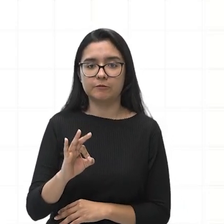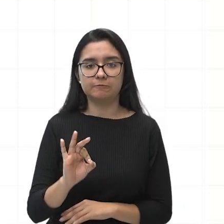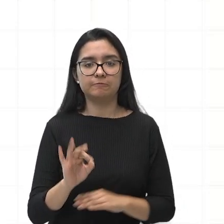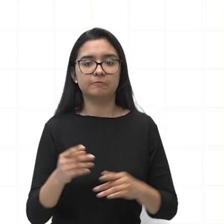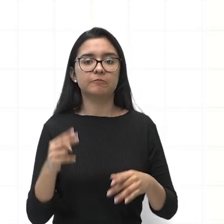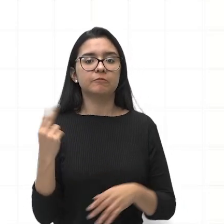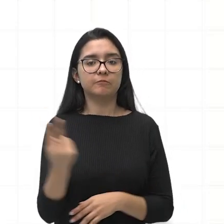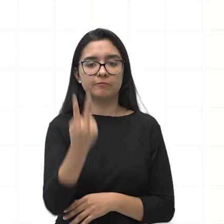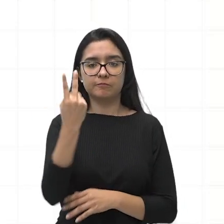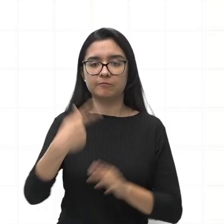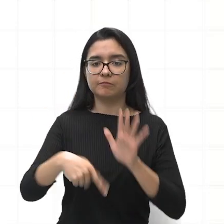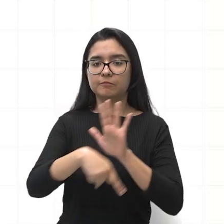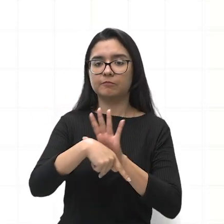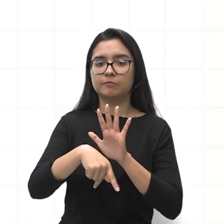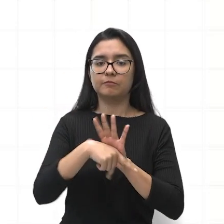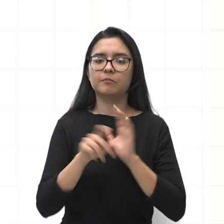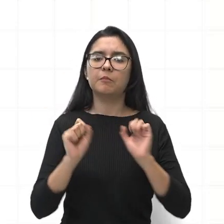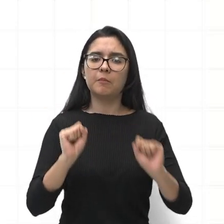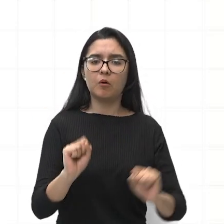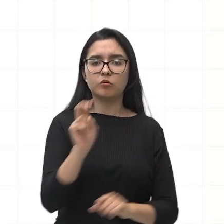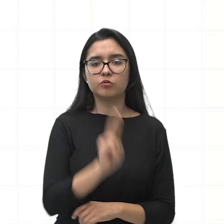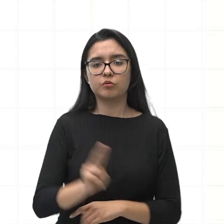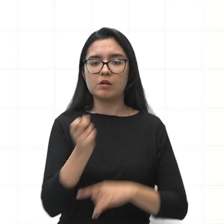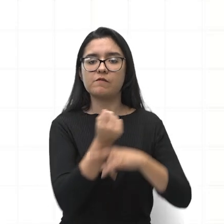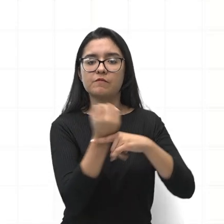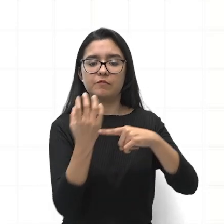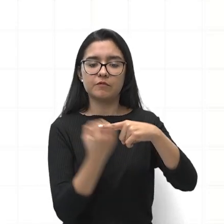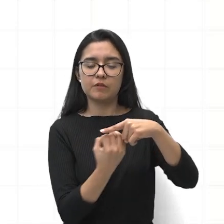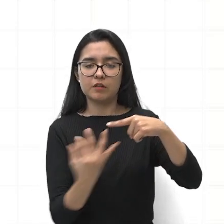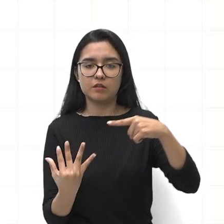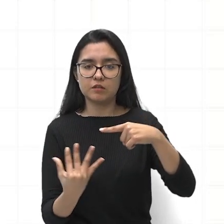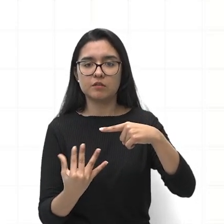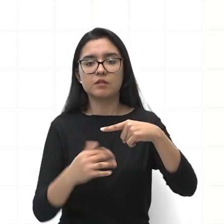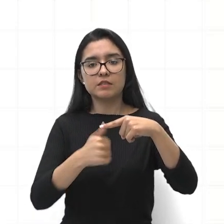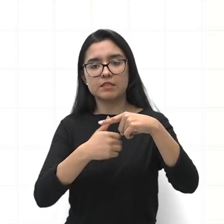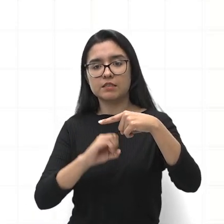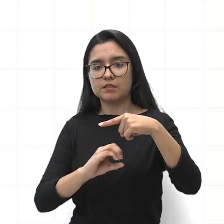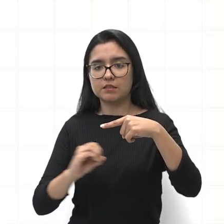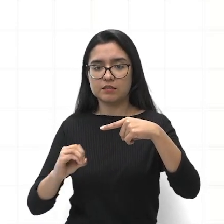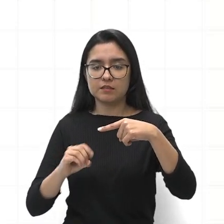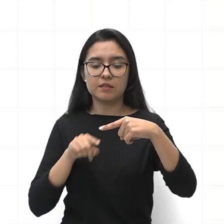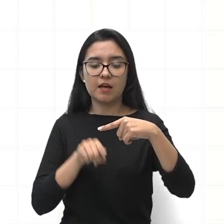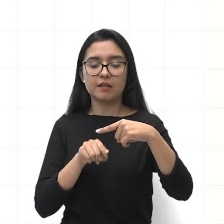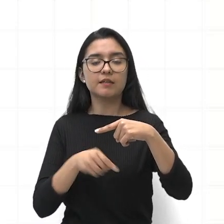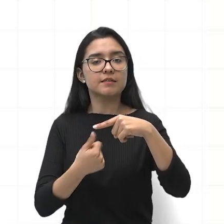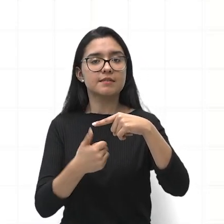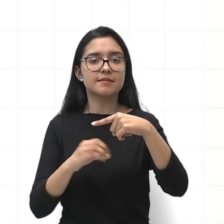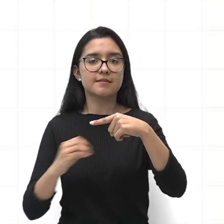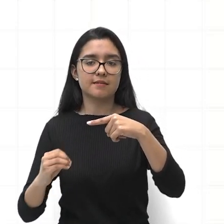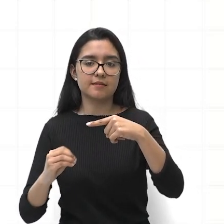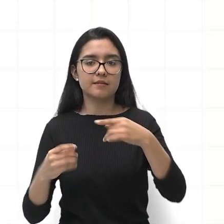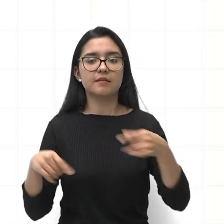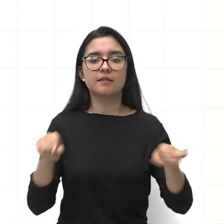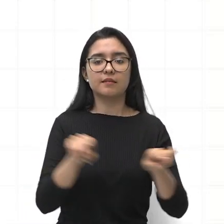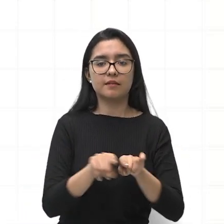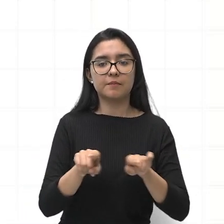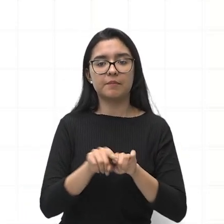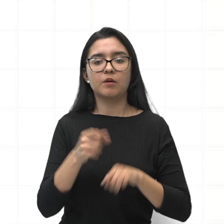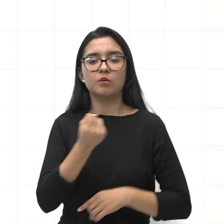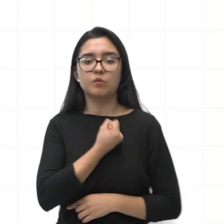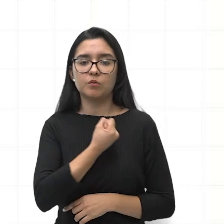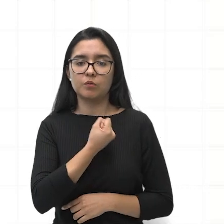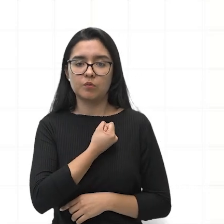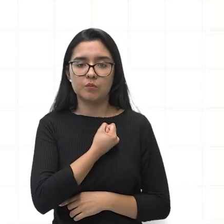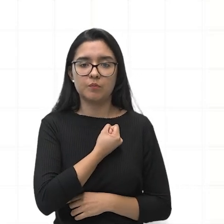valor em porcentagem pode ser expresso na forma de fração centesimal, com denominador igual a 100, ou como um numeral